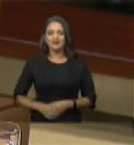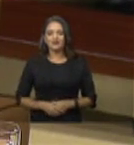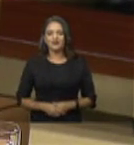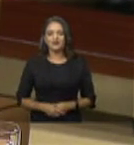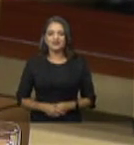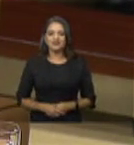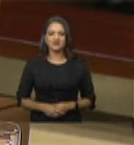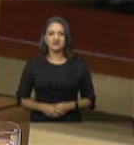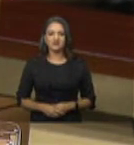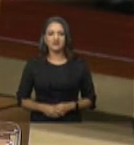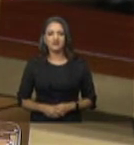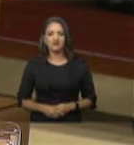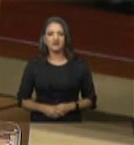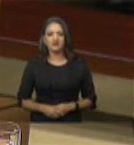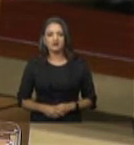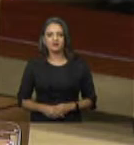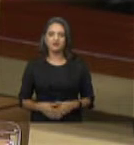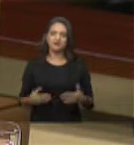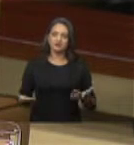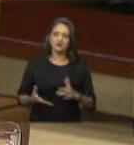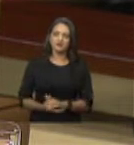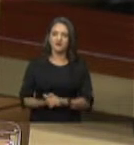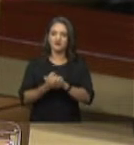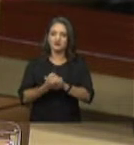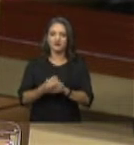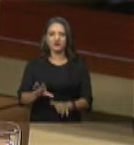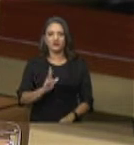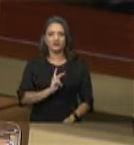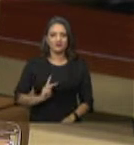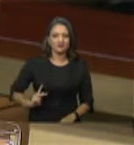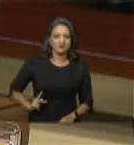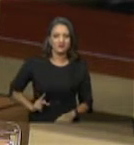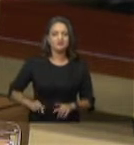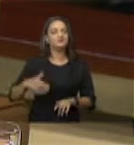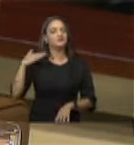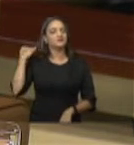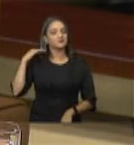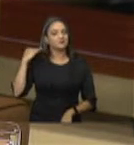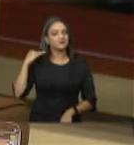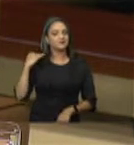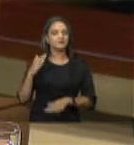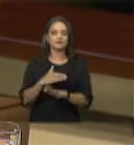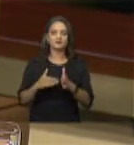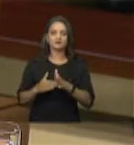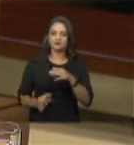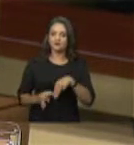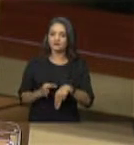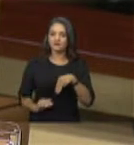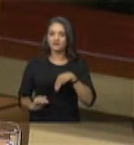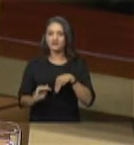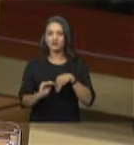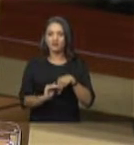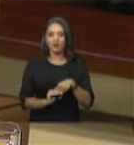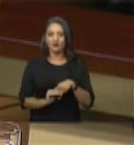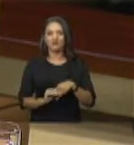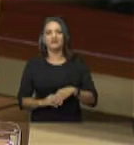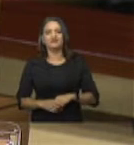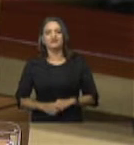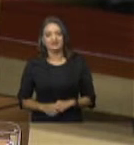vosso silêncio ministra Cármen Lúcia eminentes pares quero também subscrever